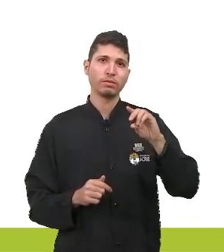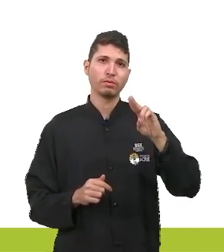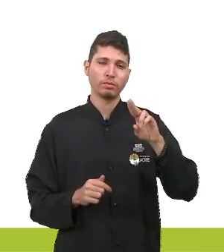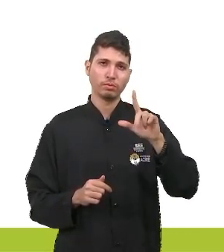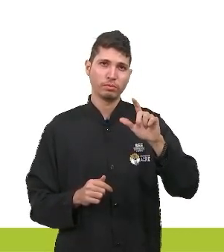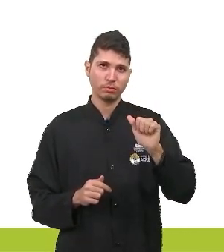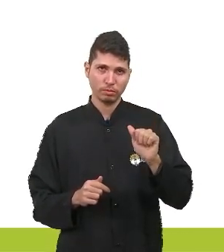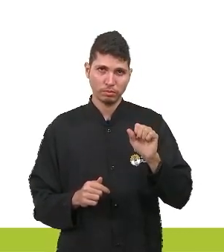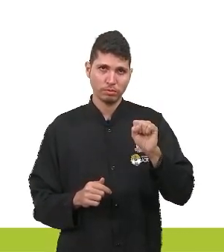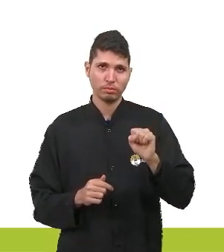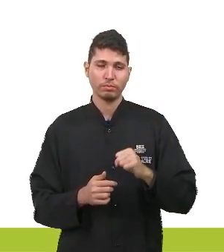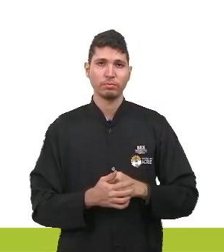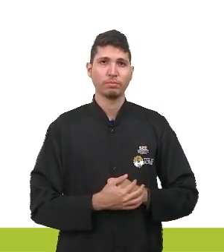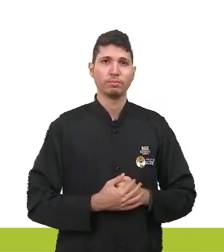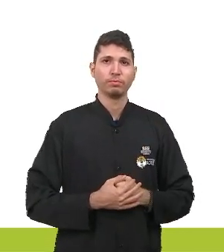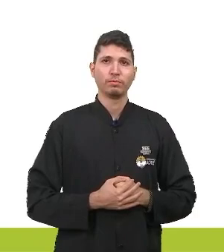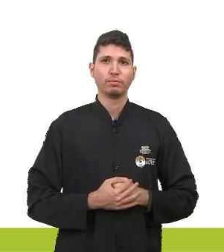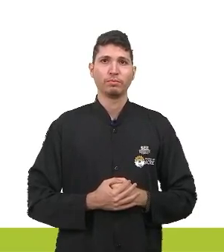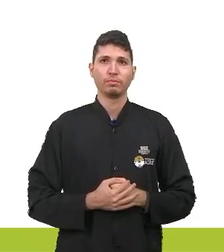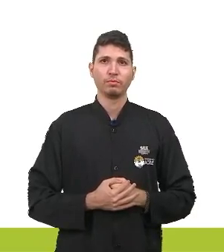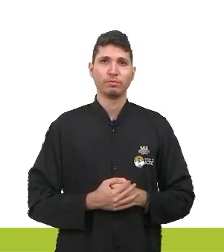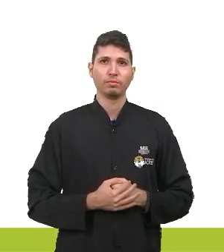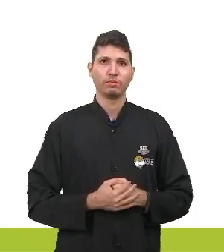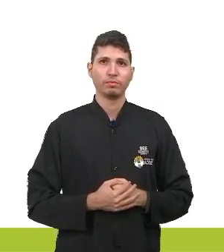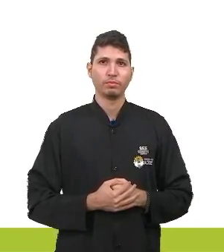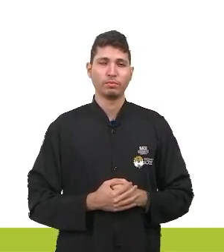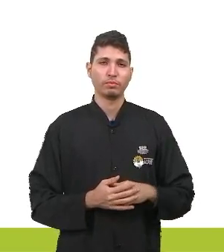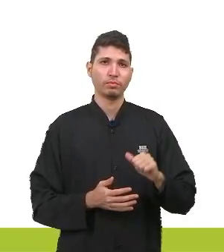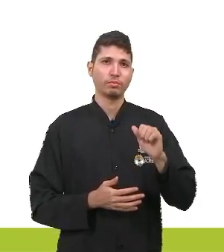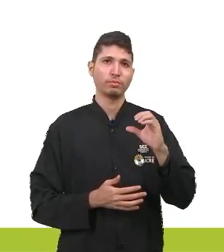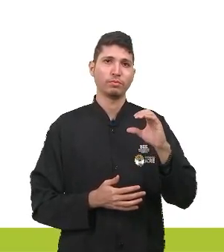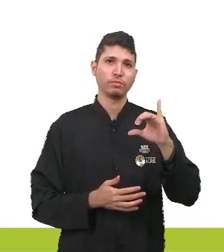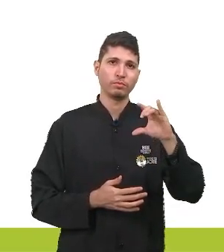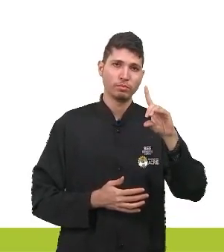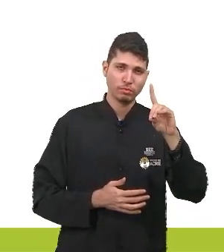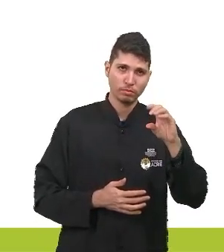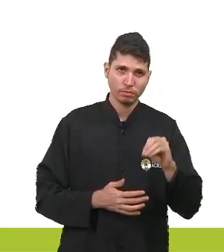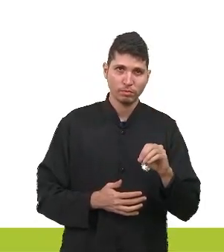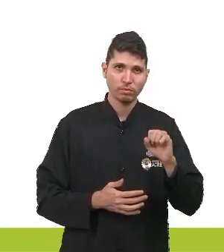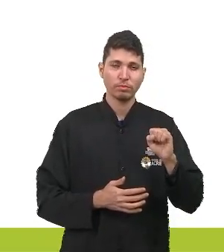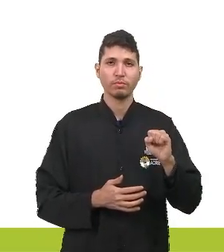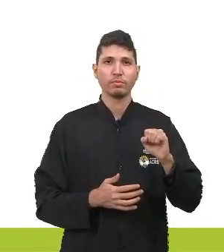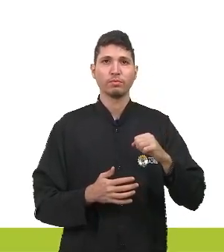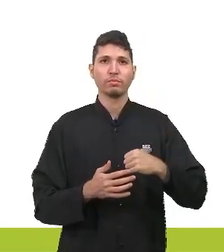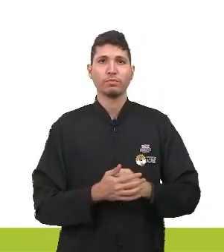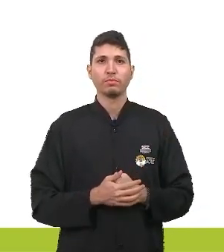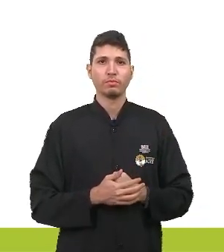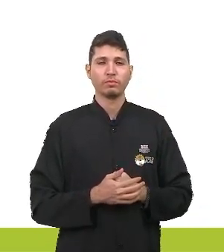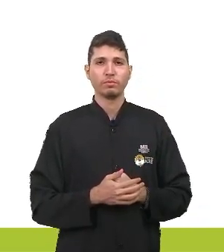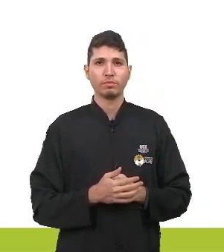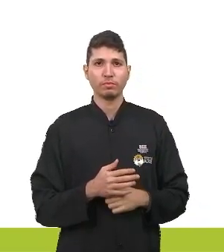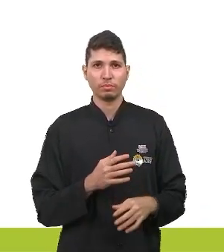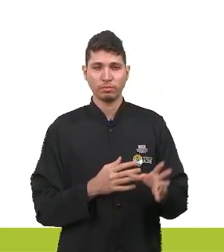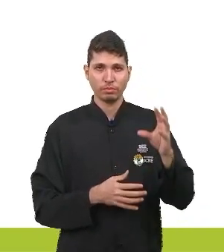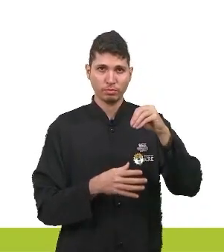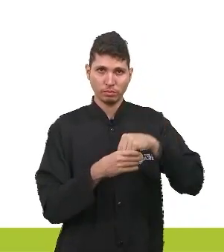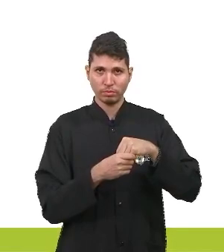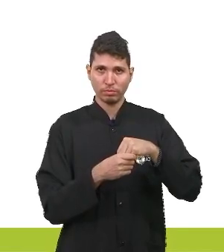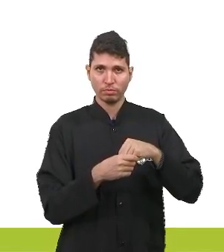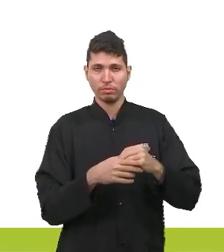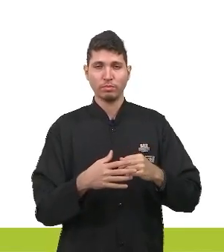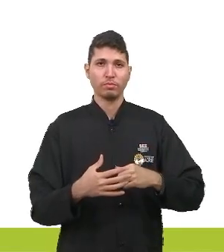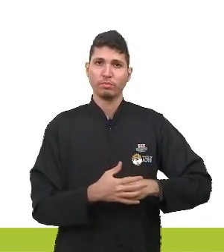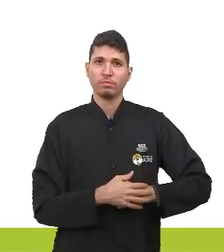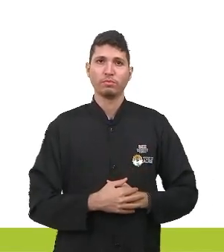Informação dada. E aí? Esses ácidos atuam no processo de digestão de modo